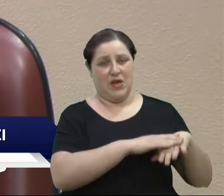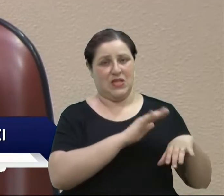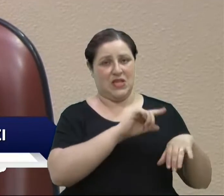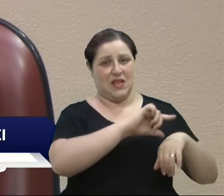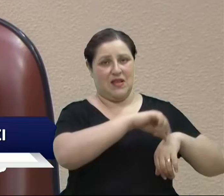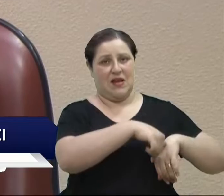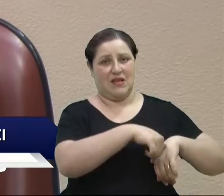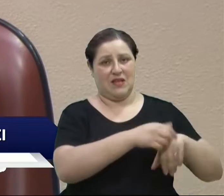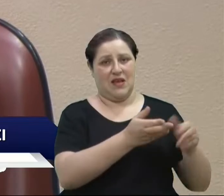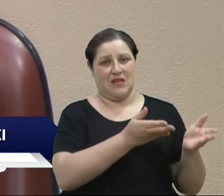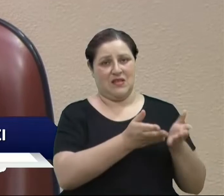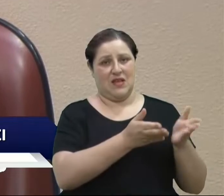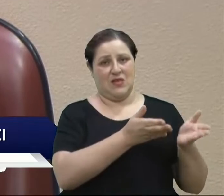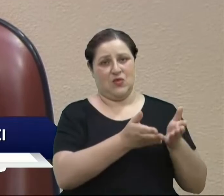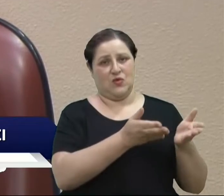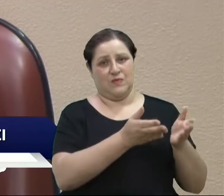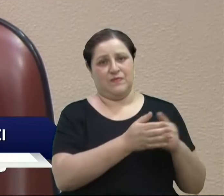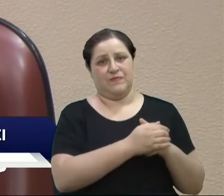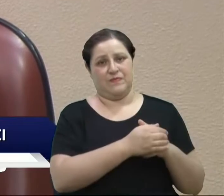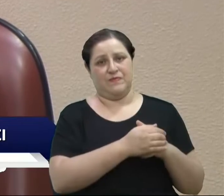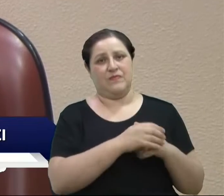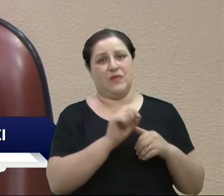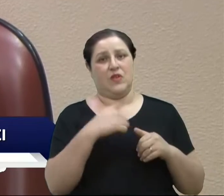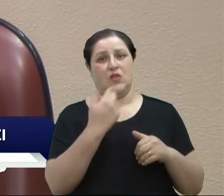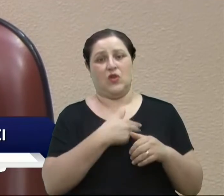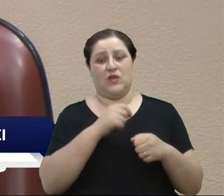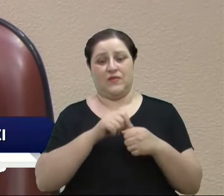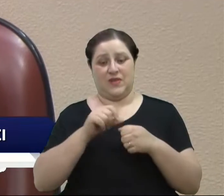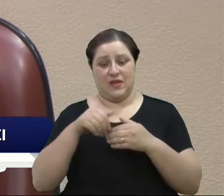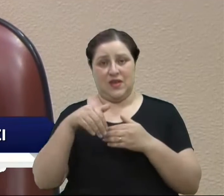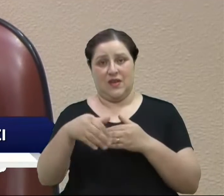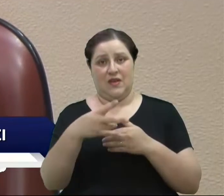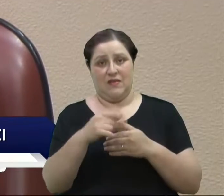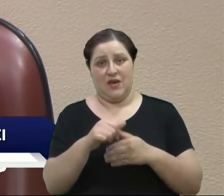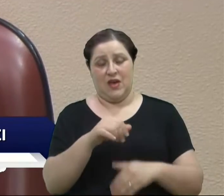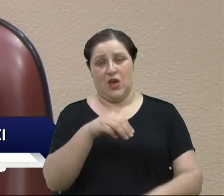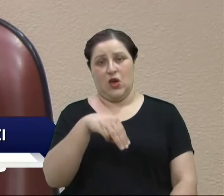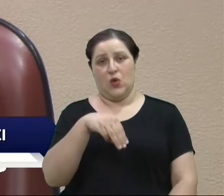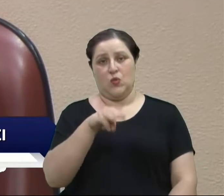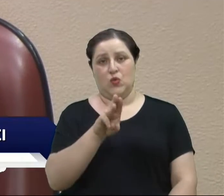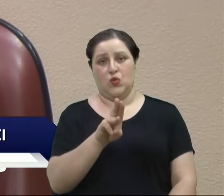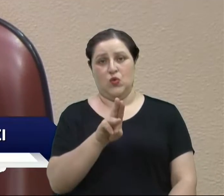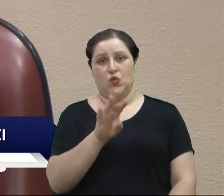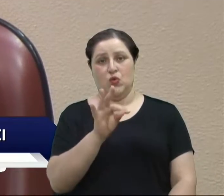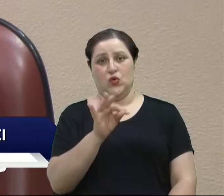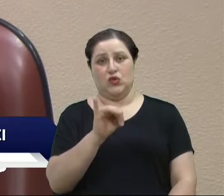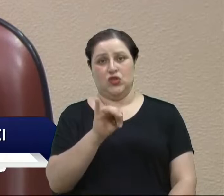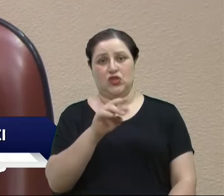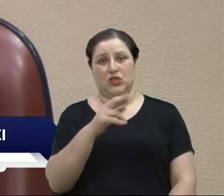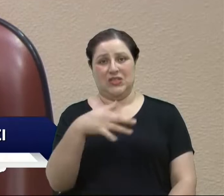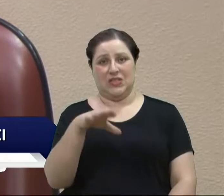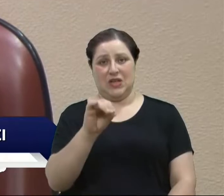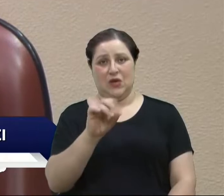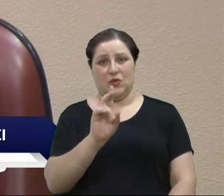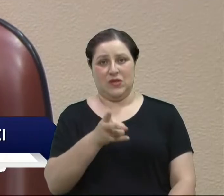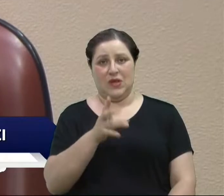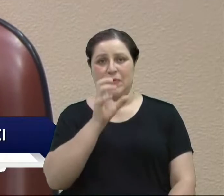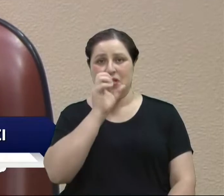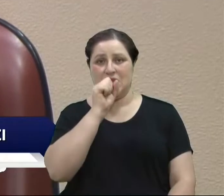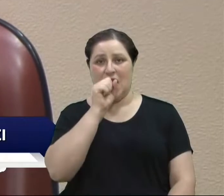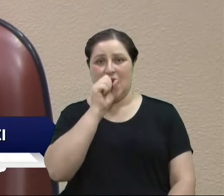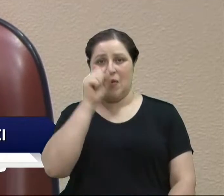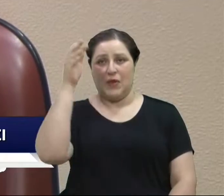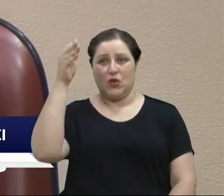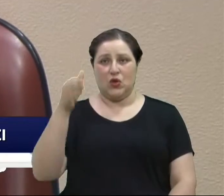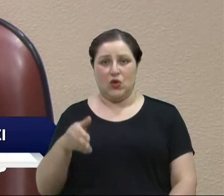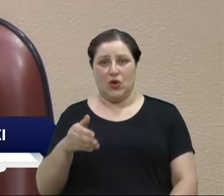gente instituiu esses mutirões que nós vamos continuar fazendo uma vez por mês, num sábado, ofertando consultas